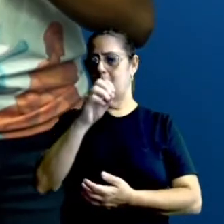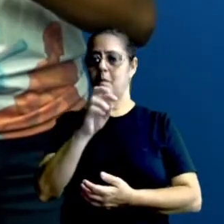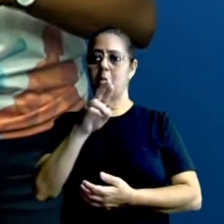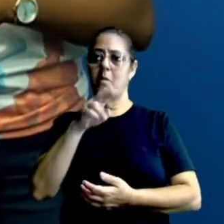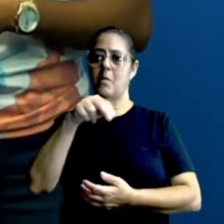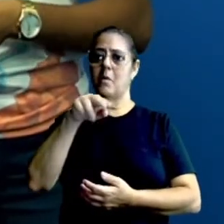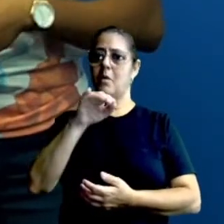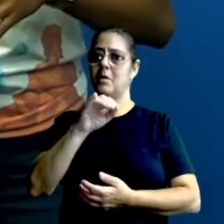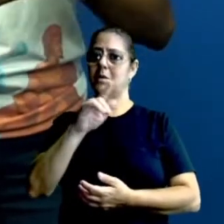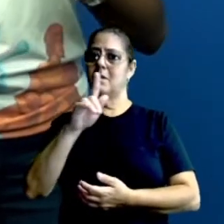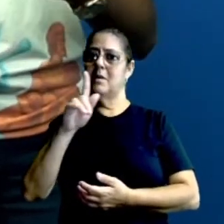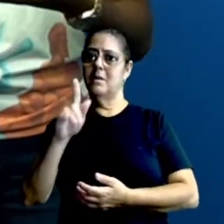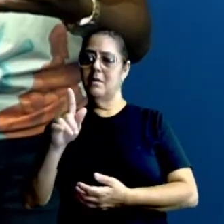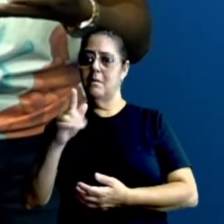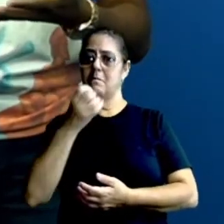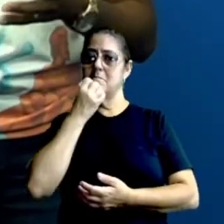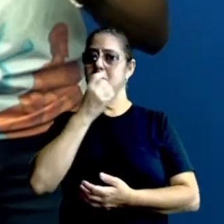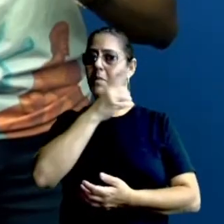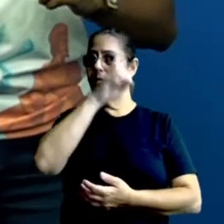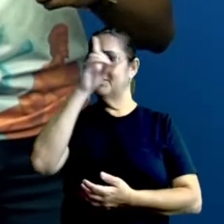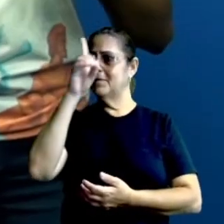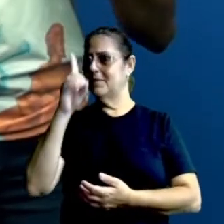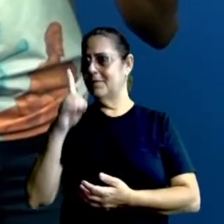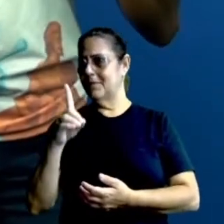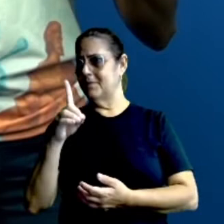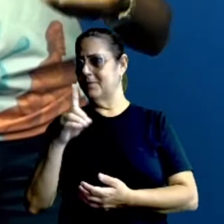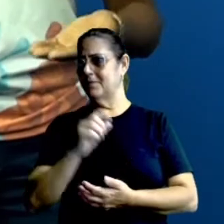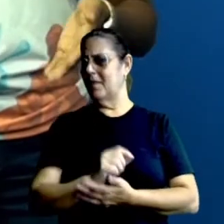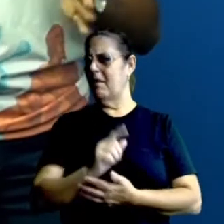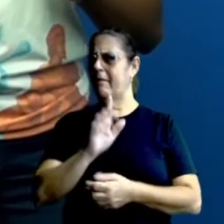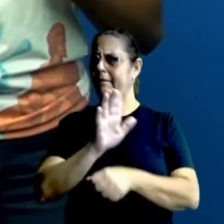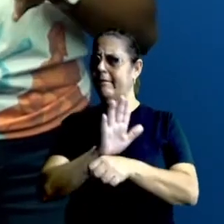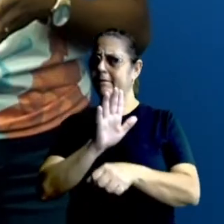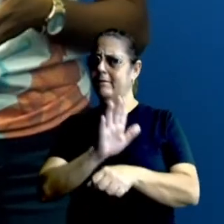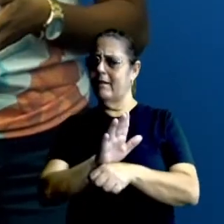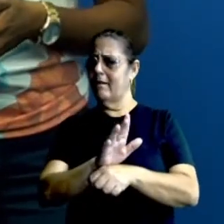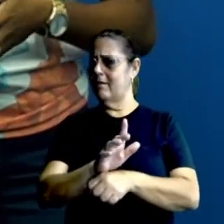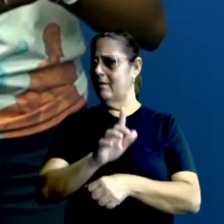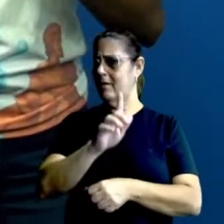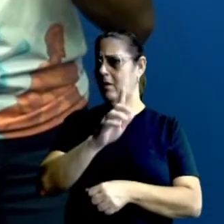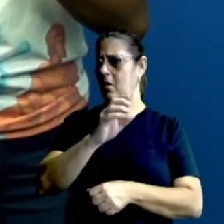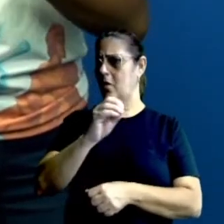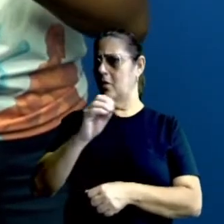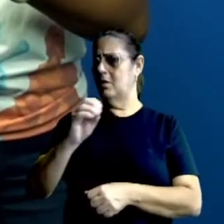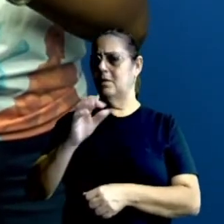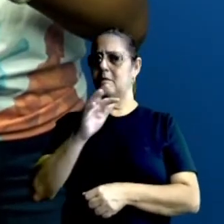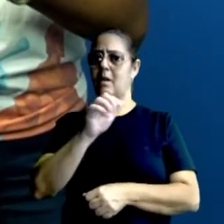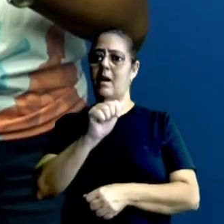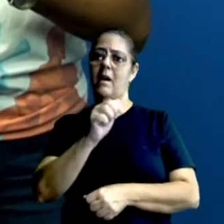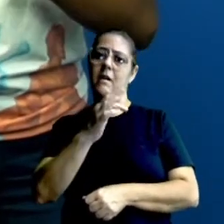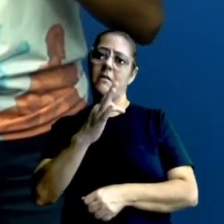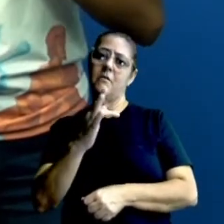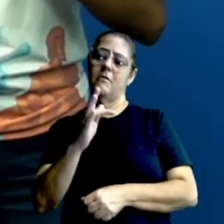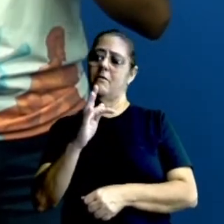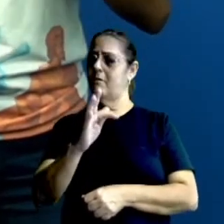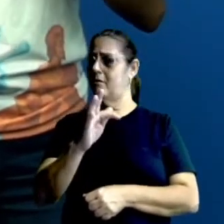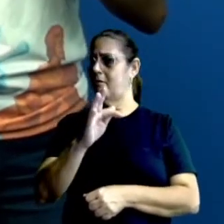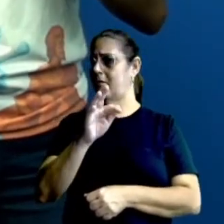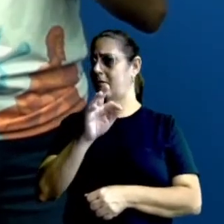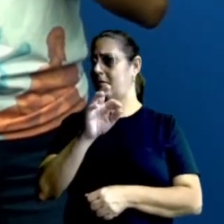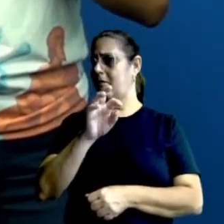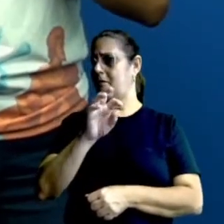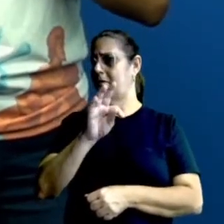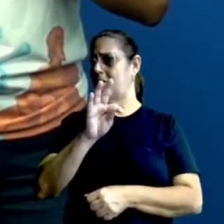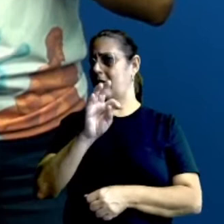período da manhã o Burn que é o bom dia se for no período da tarde mudar ter um real Bola boa tarde